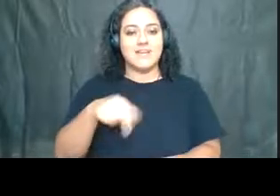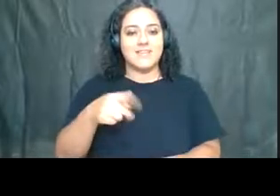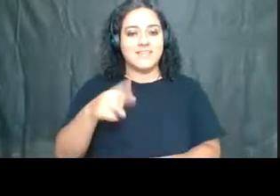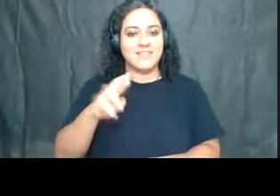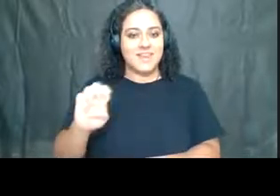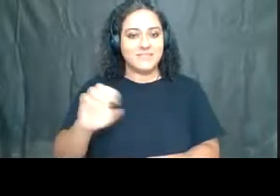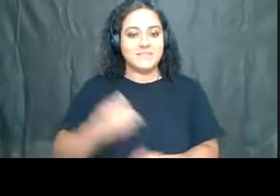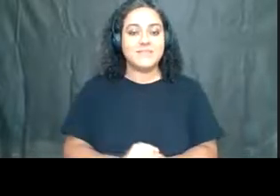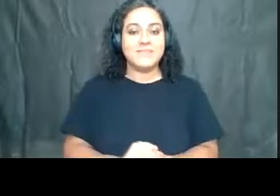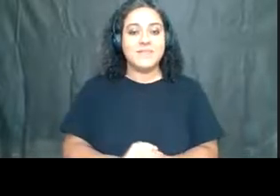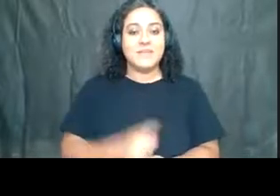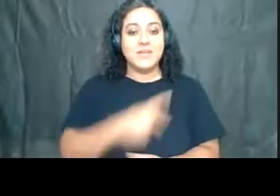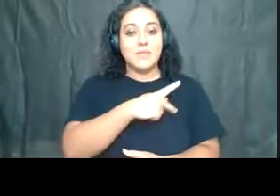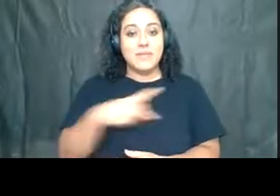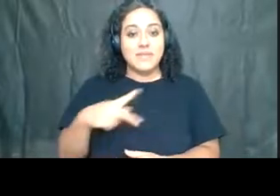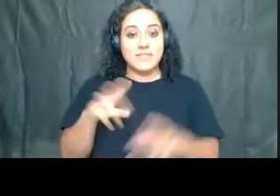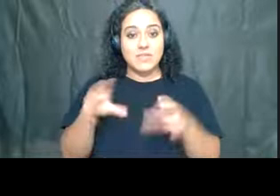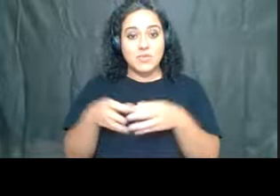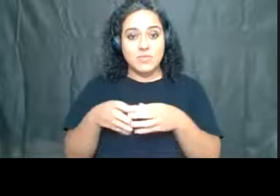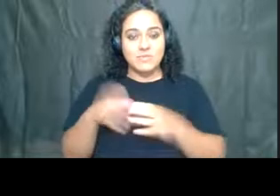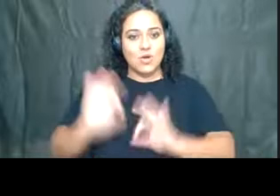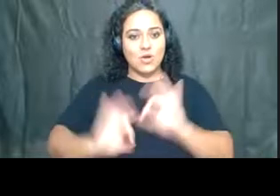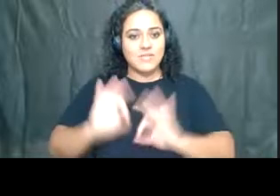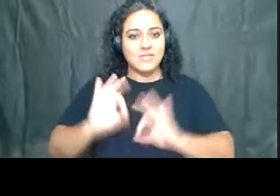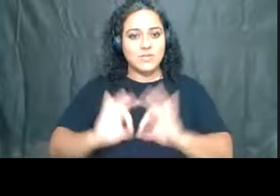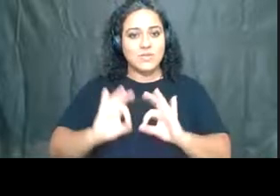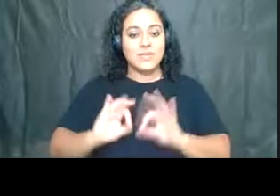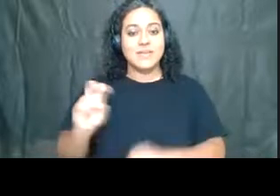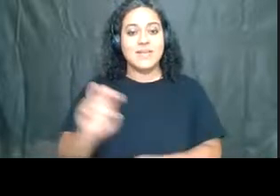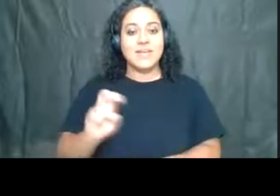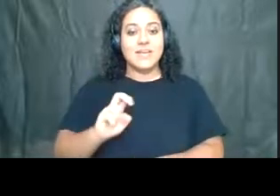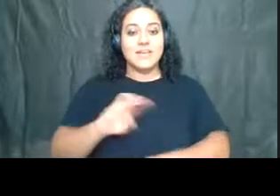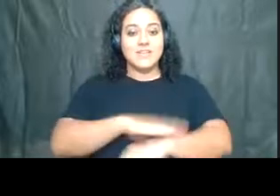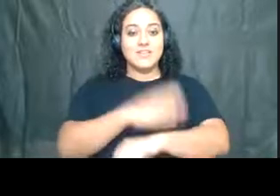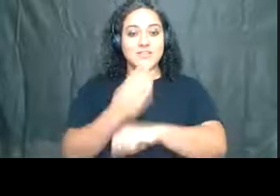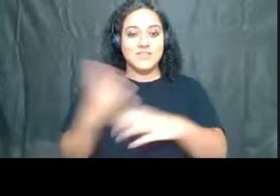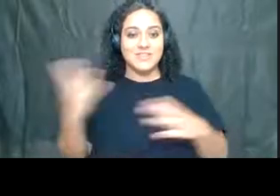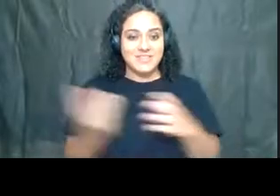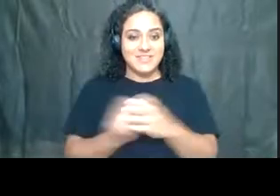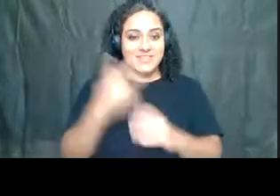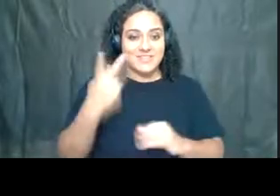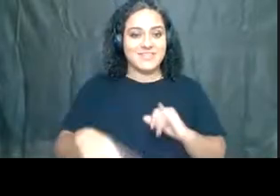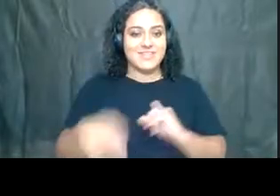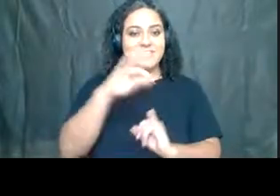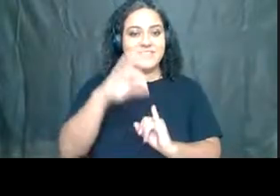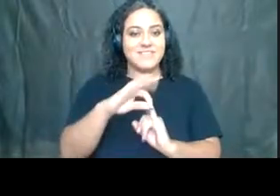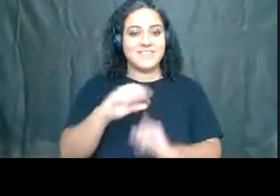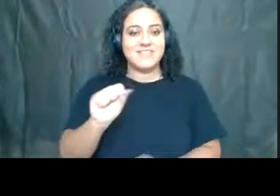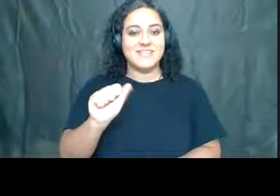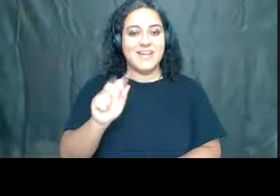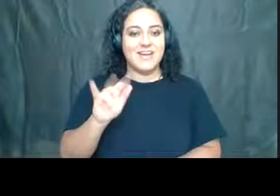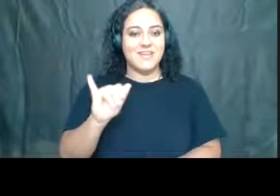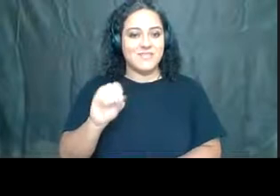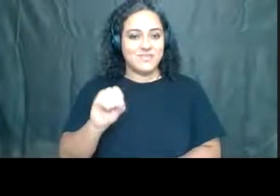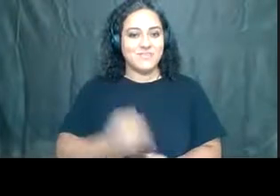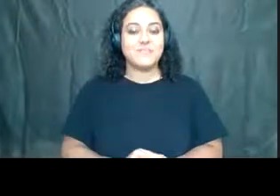O presidente da comissão organizadora da quinta jornada de integração do IFES, Sávio Berilli.